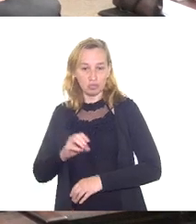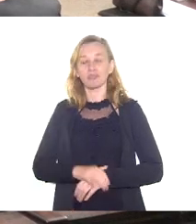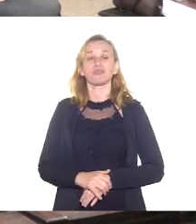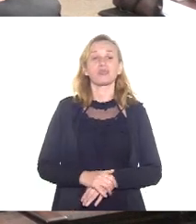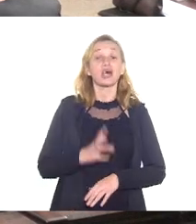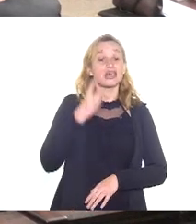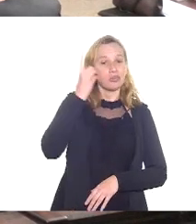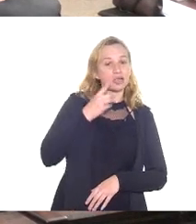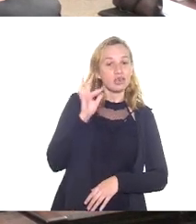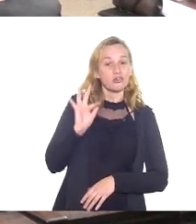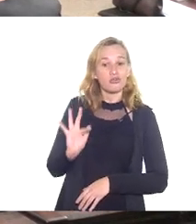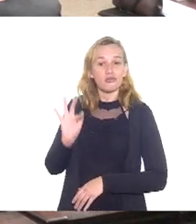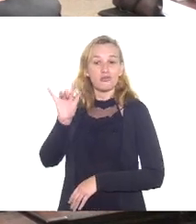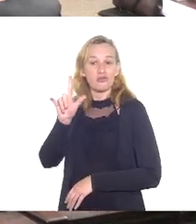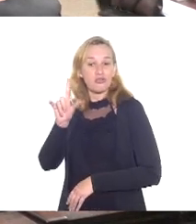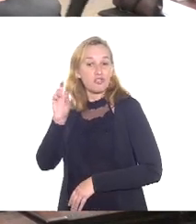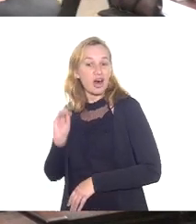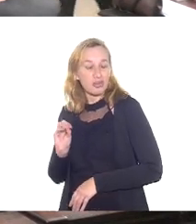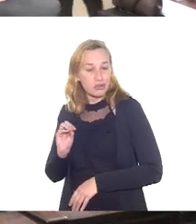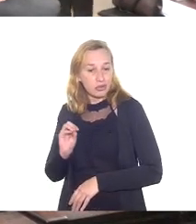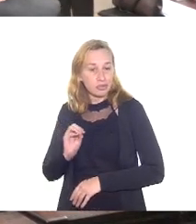Flávio Serafini.